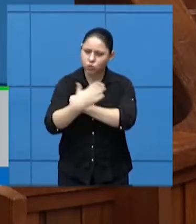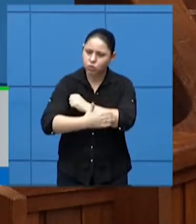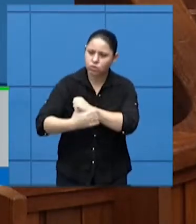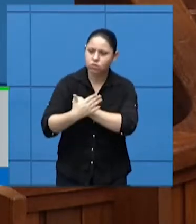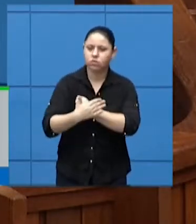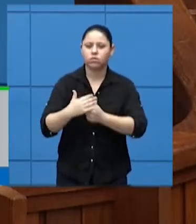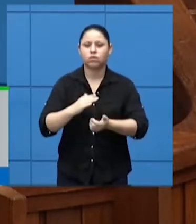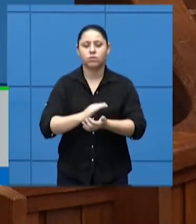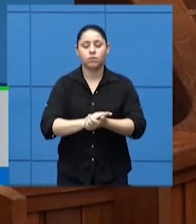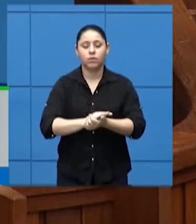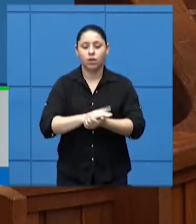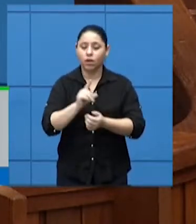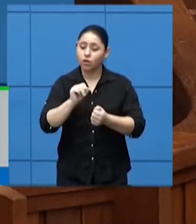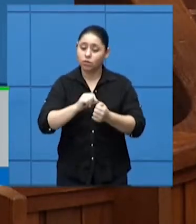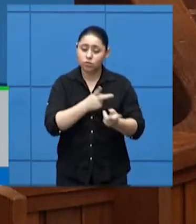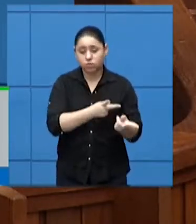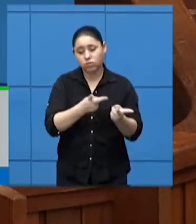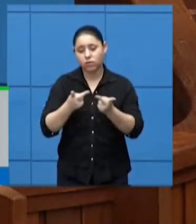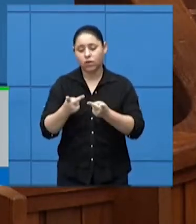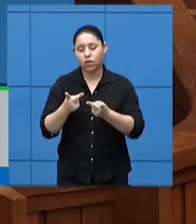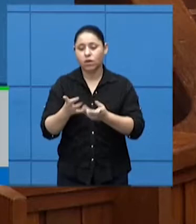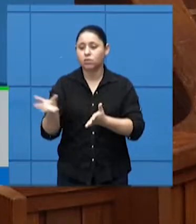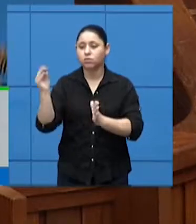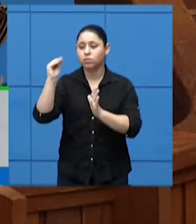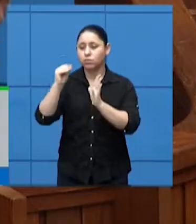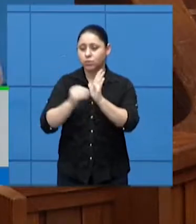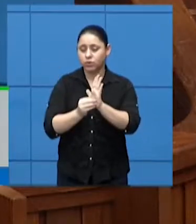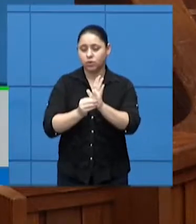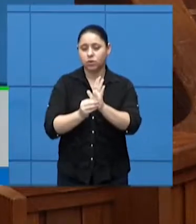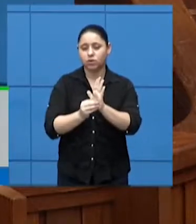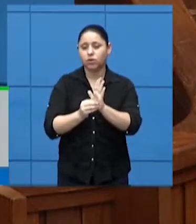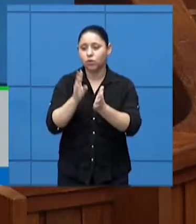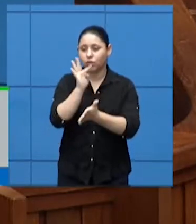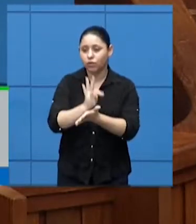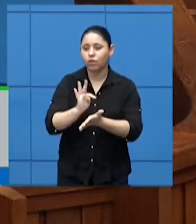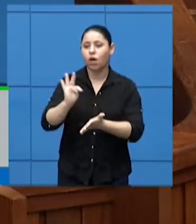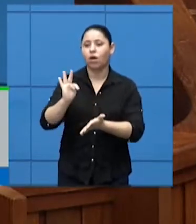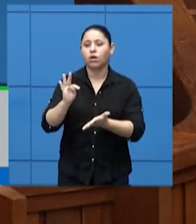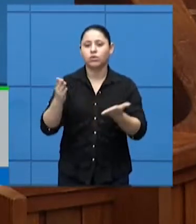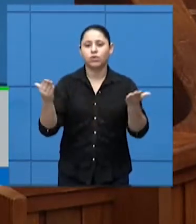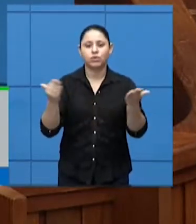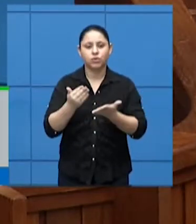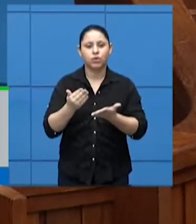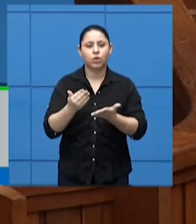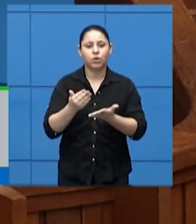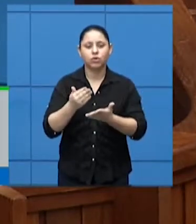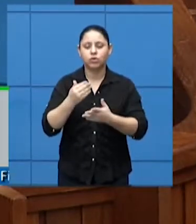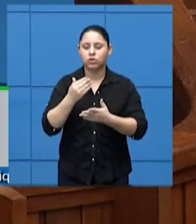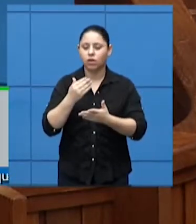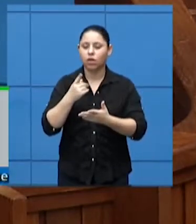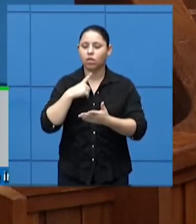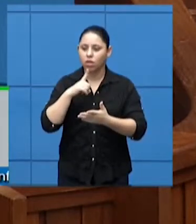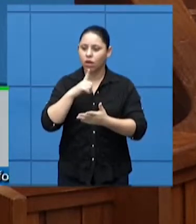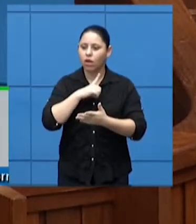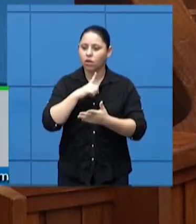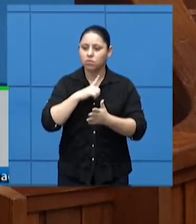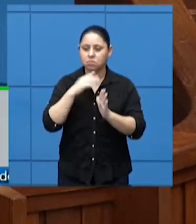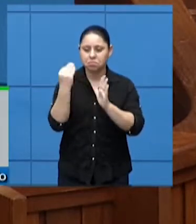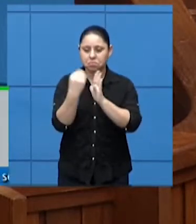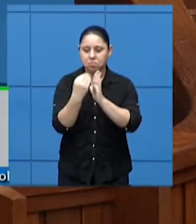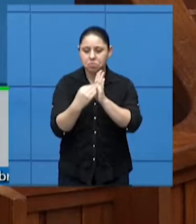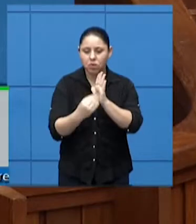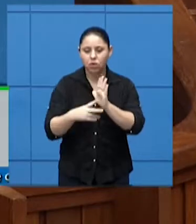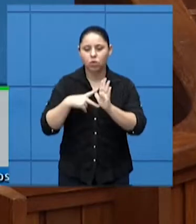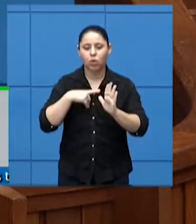E nos fez um convite de implantar este fórum, e está aí, dando frutos, trazendo resultados, e é